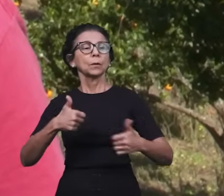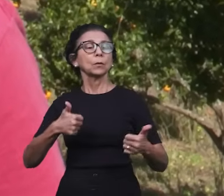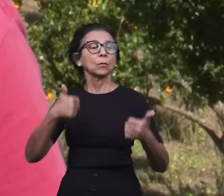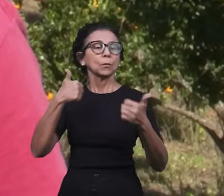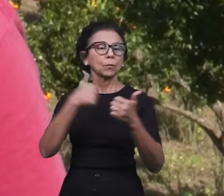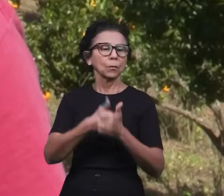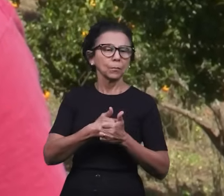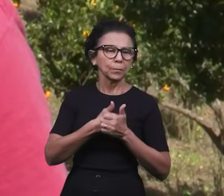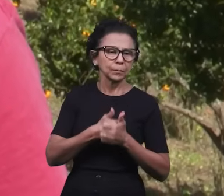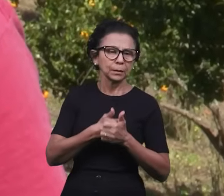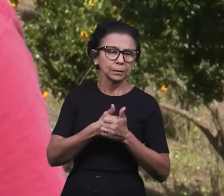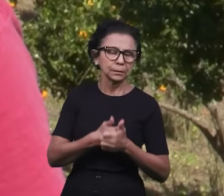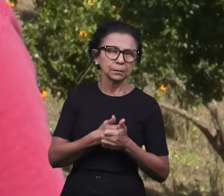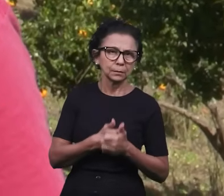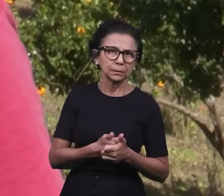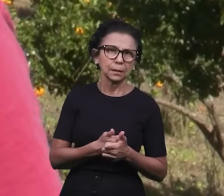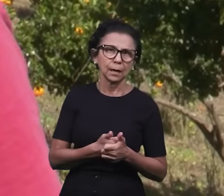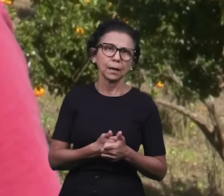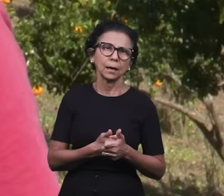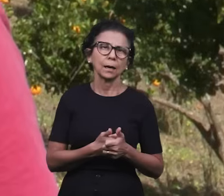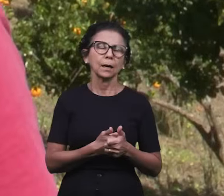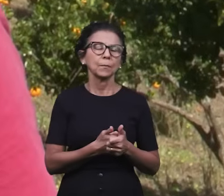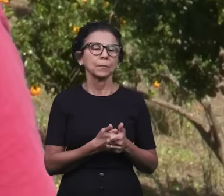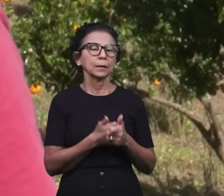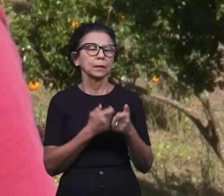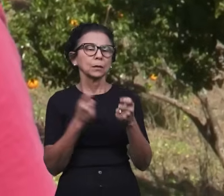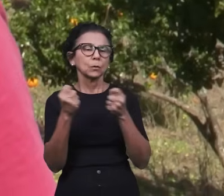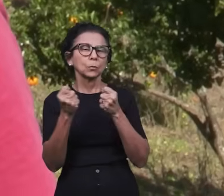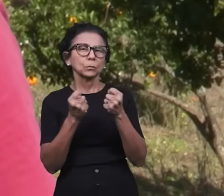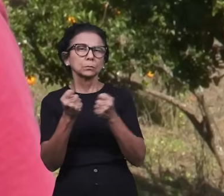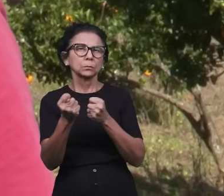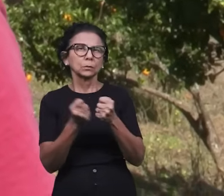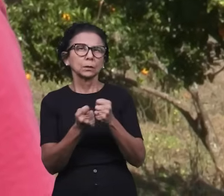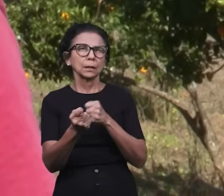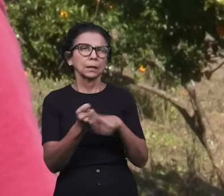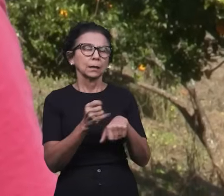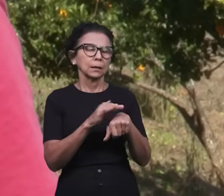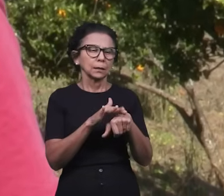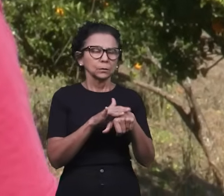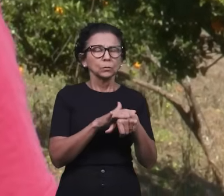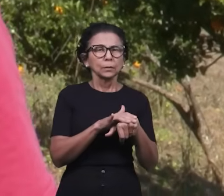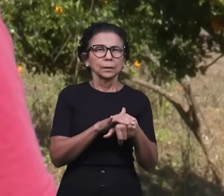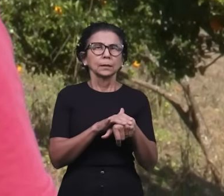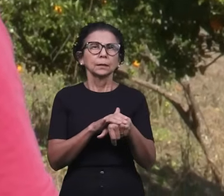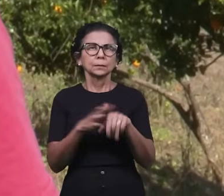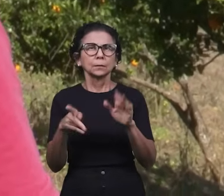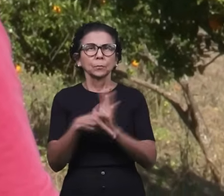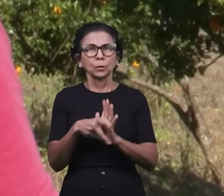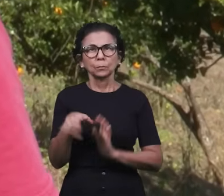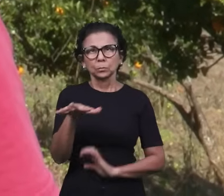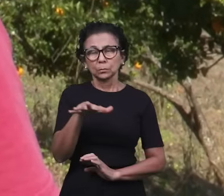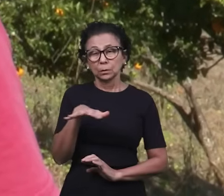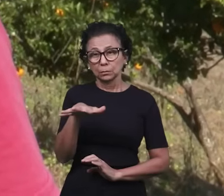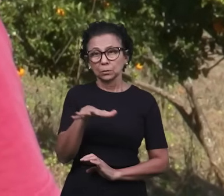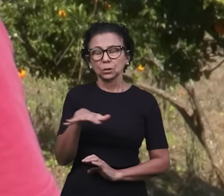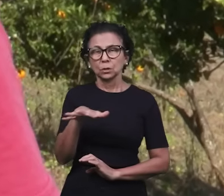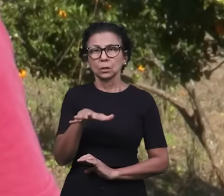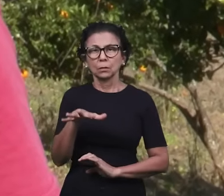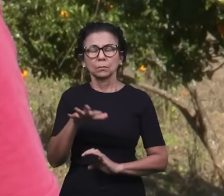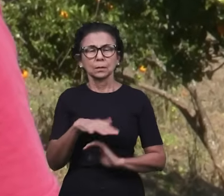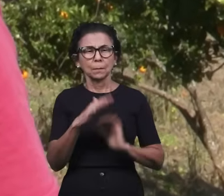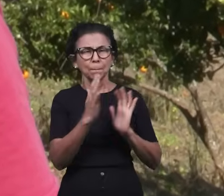pelo a iniciativa, iniciando a colheita, estou tendo um cálculo que